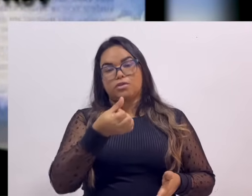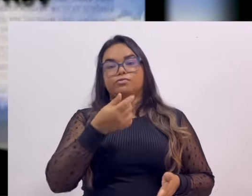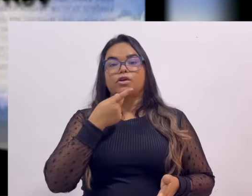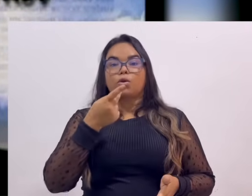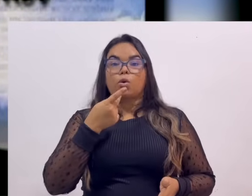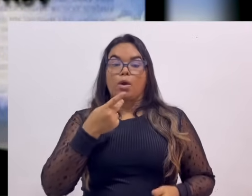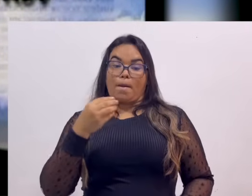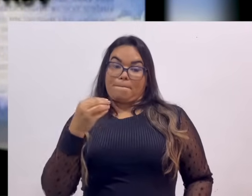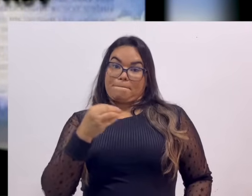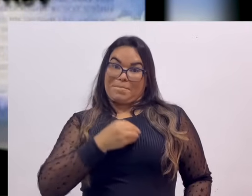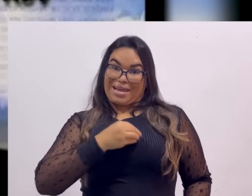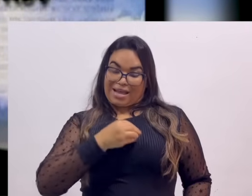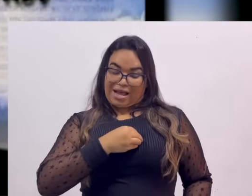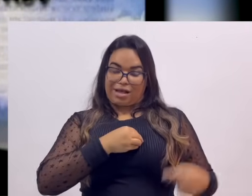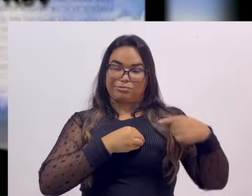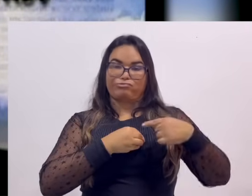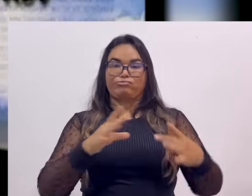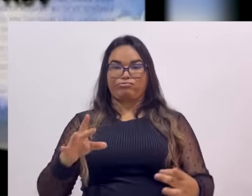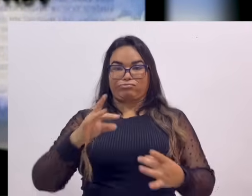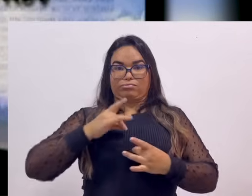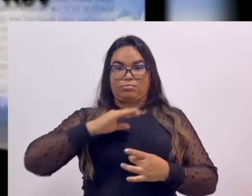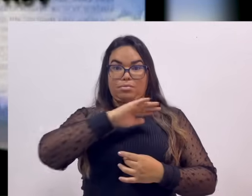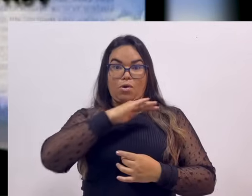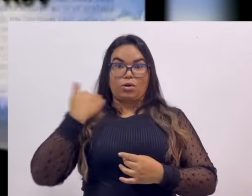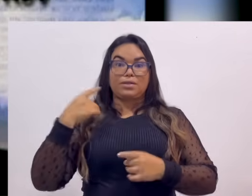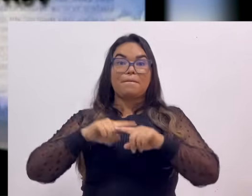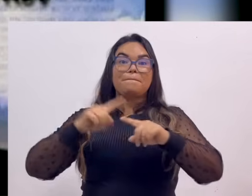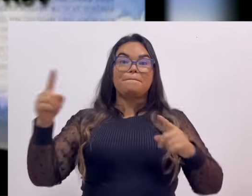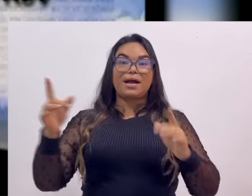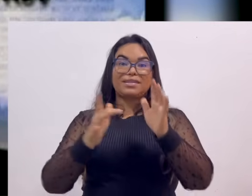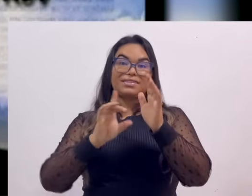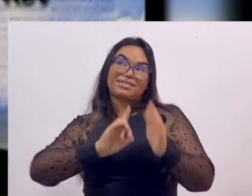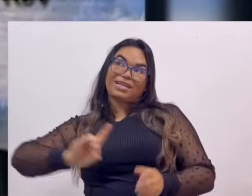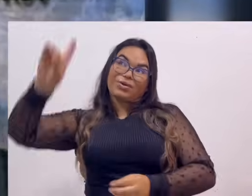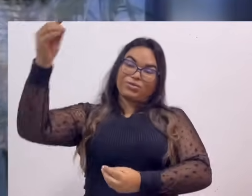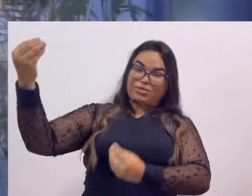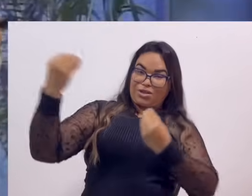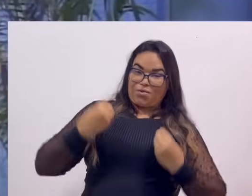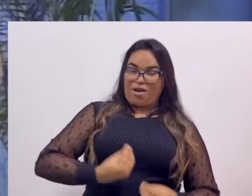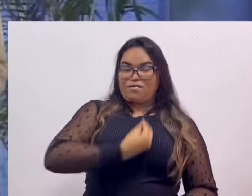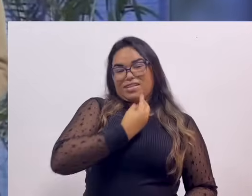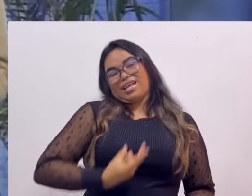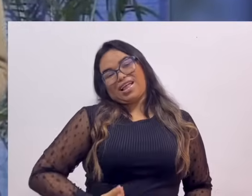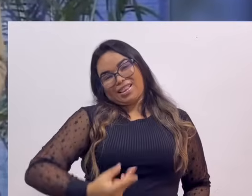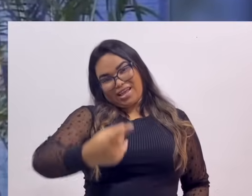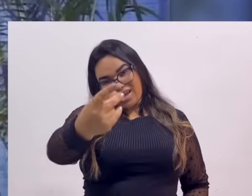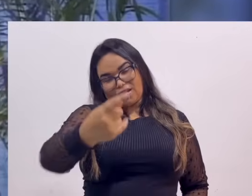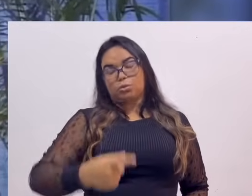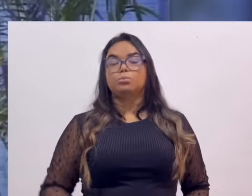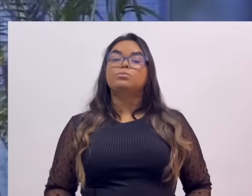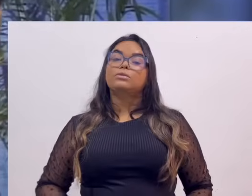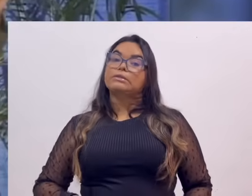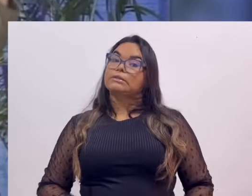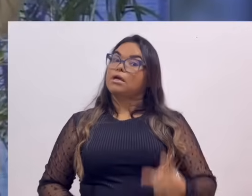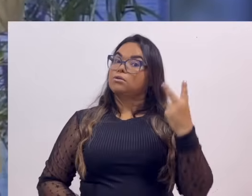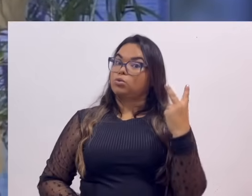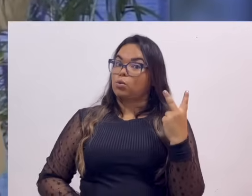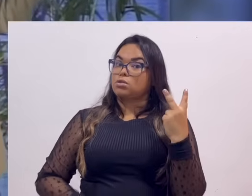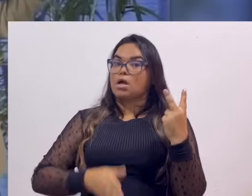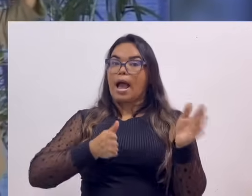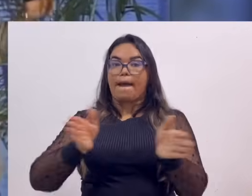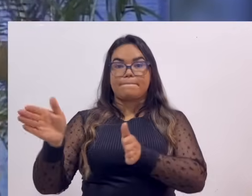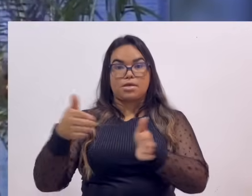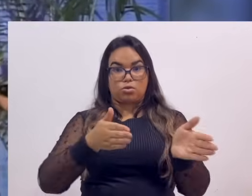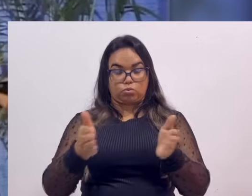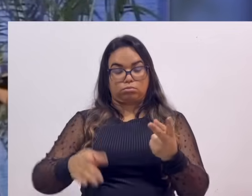a morte, mas o dom gratuito de Deus é a vida eterna. Portanto, há duas possibilidades. Adão